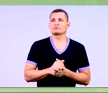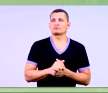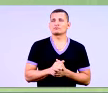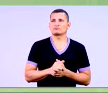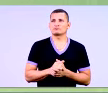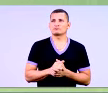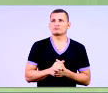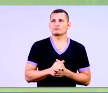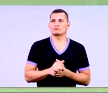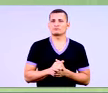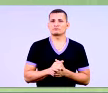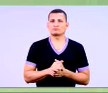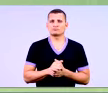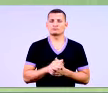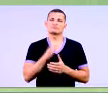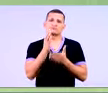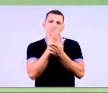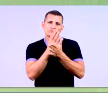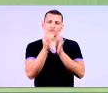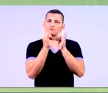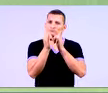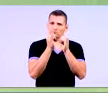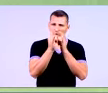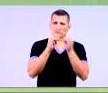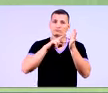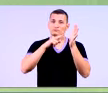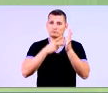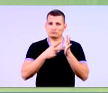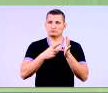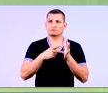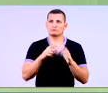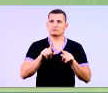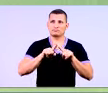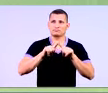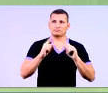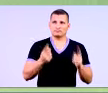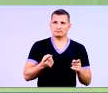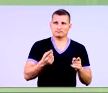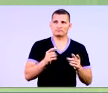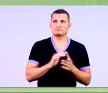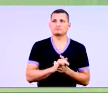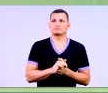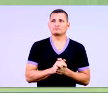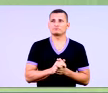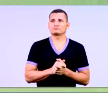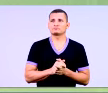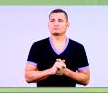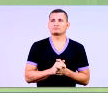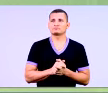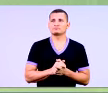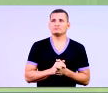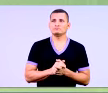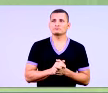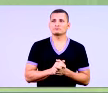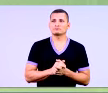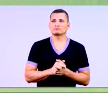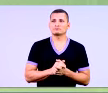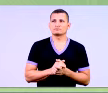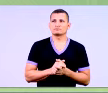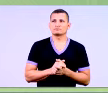forma alguma informação mas vou colocar aqui oito finalmente o conjunto de 8 bits é